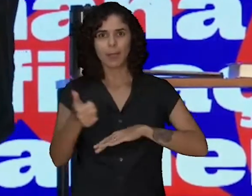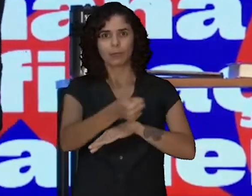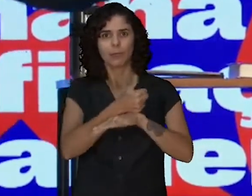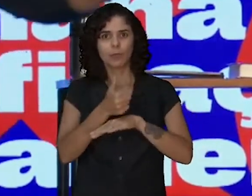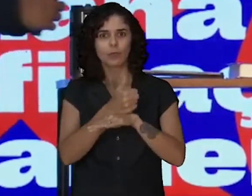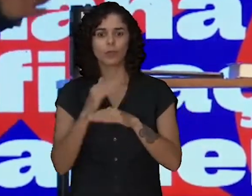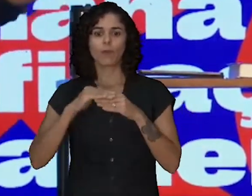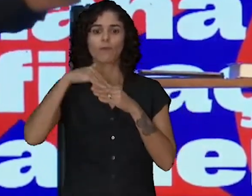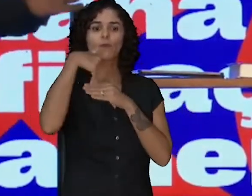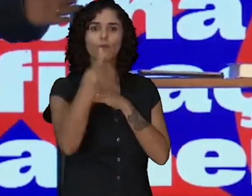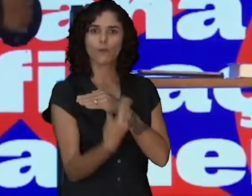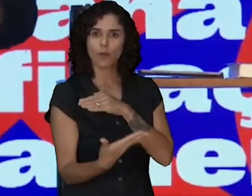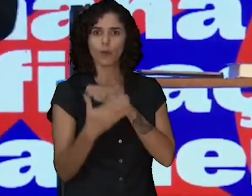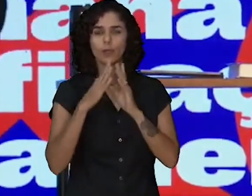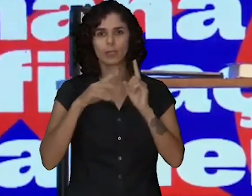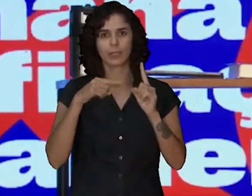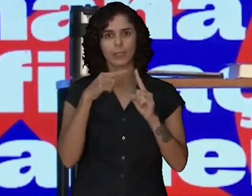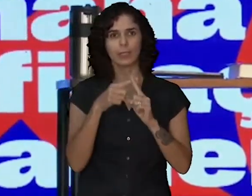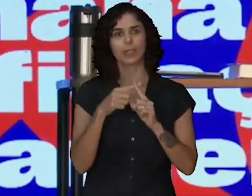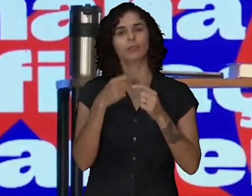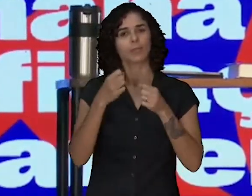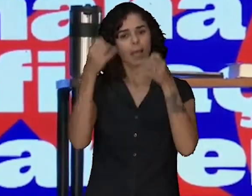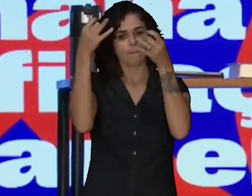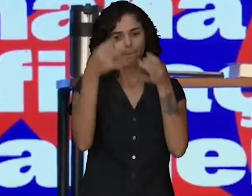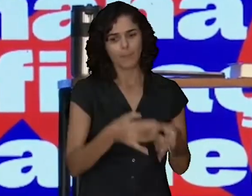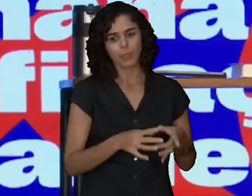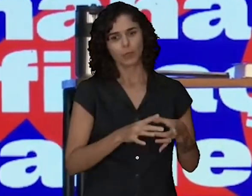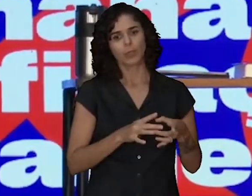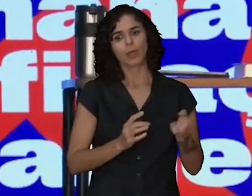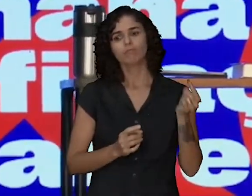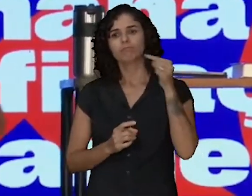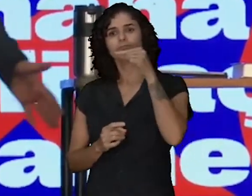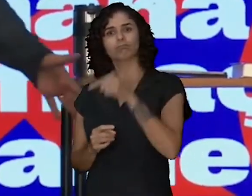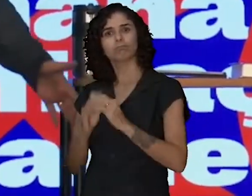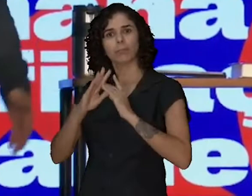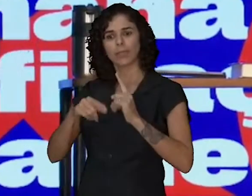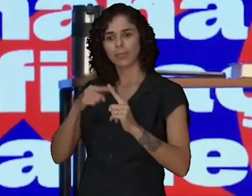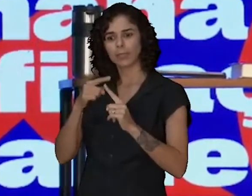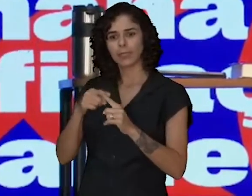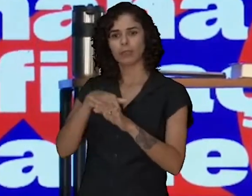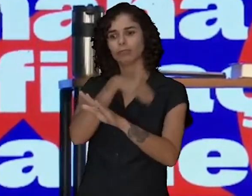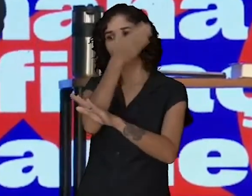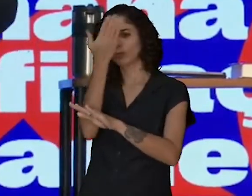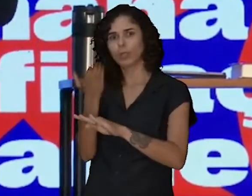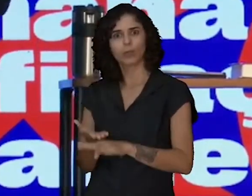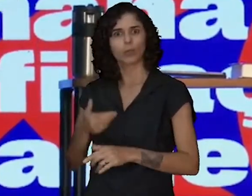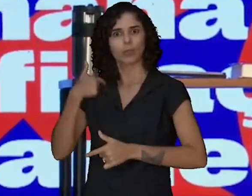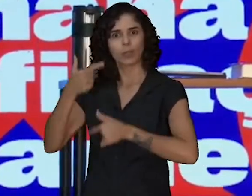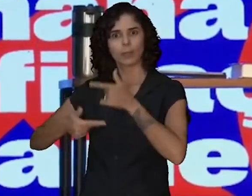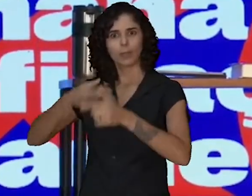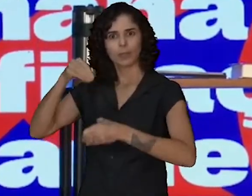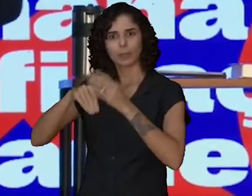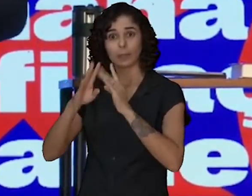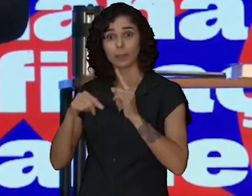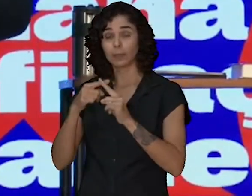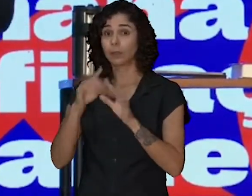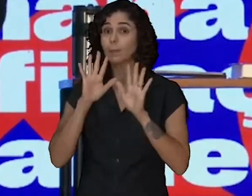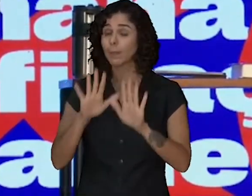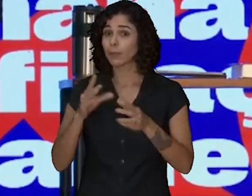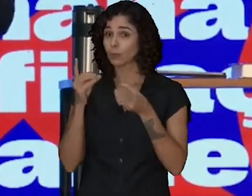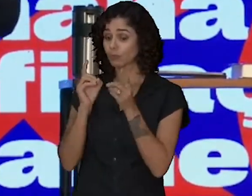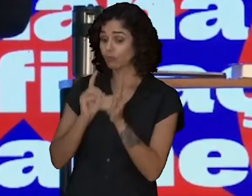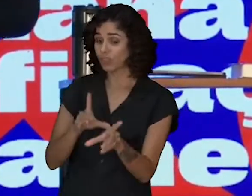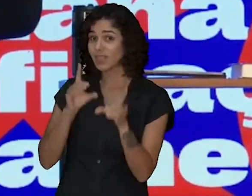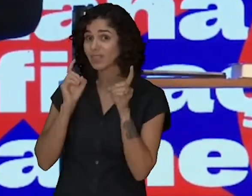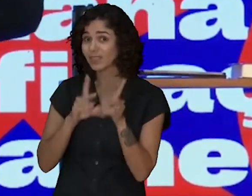secular, para se dedicar à vida ministerial exclusiva, mas o discipulado,